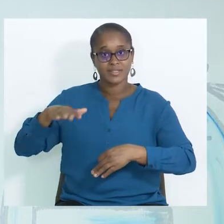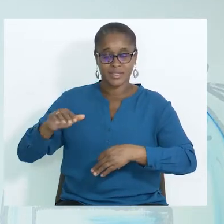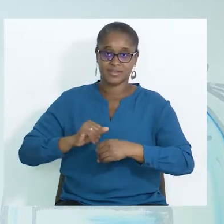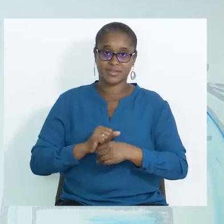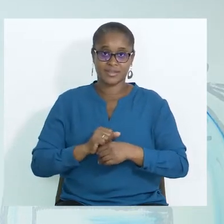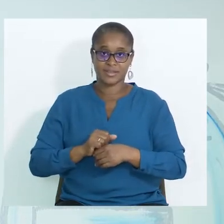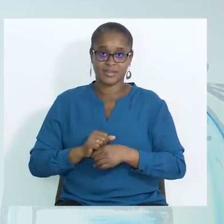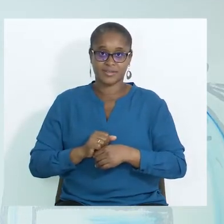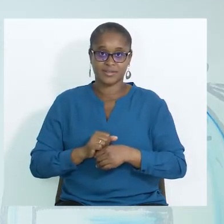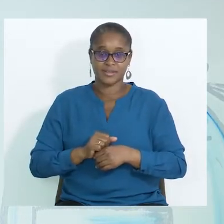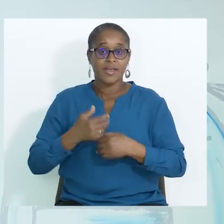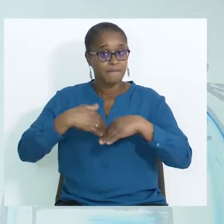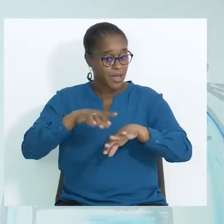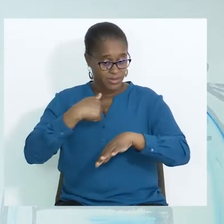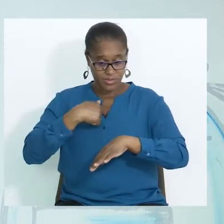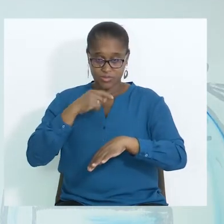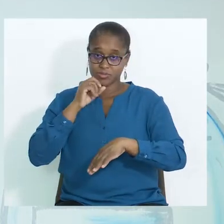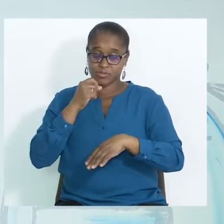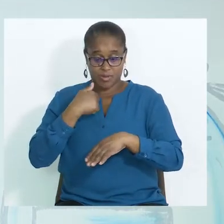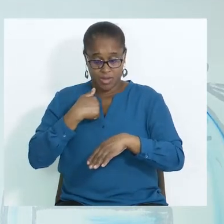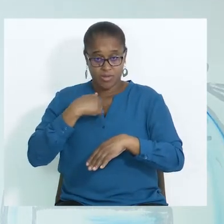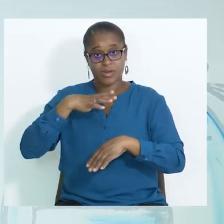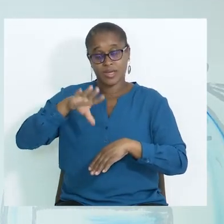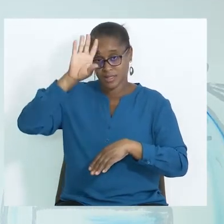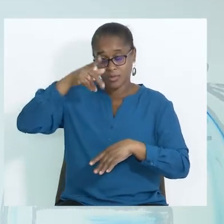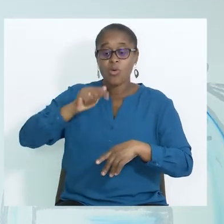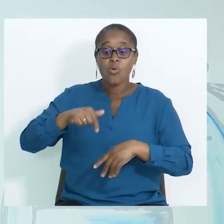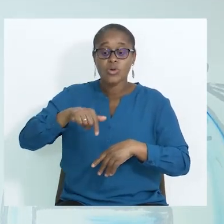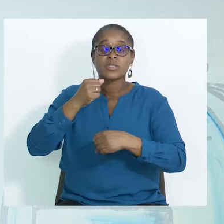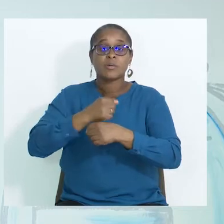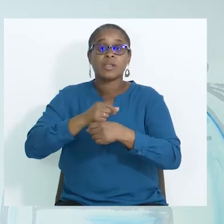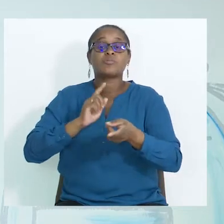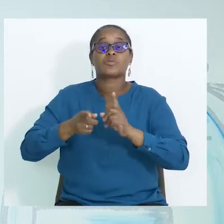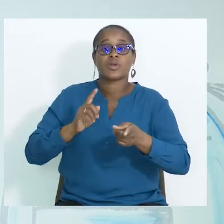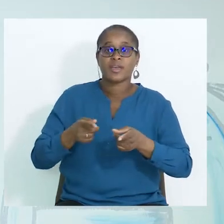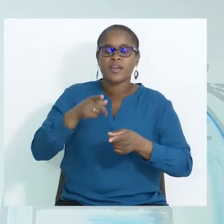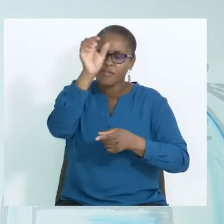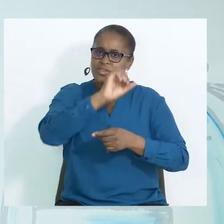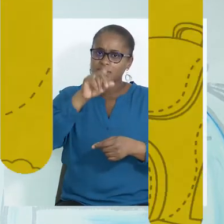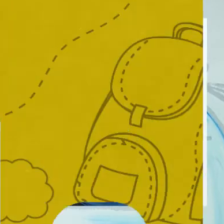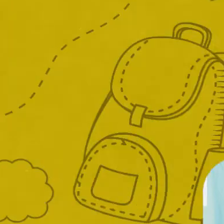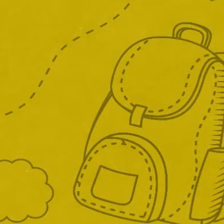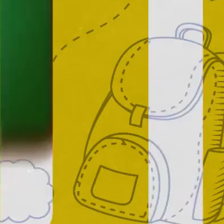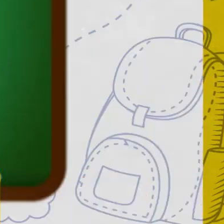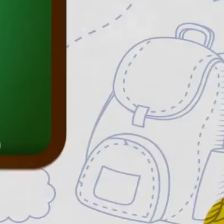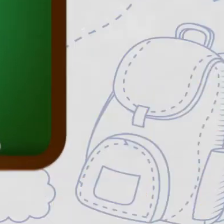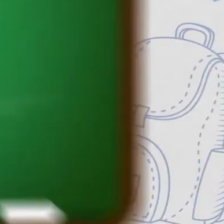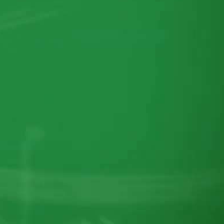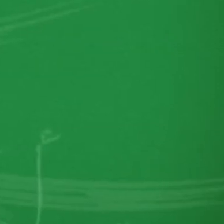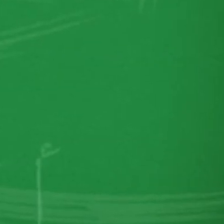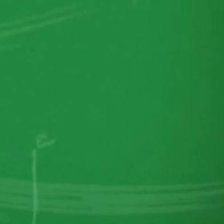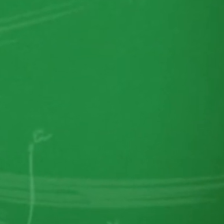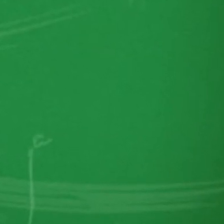ciências Integradas mas eu queria saber o que nós vimos hoje é ser essas integrais estão lembrar que